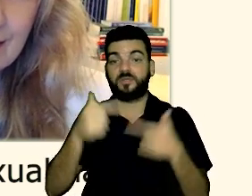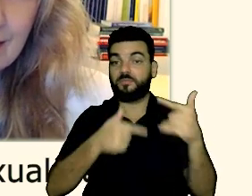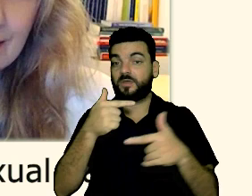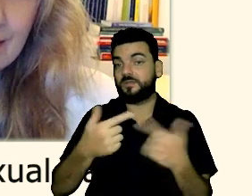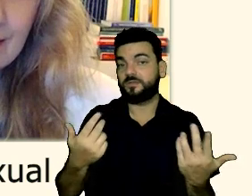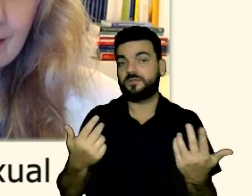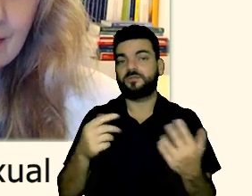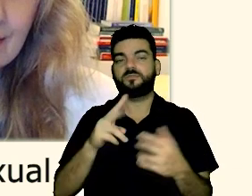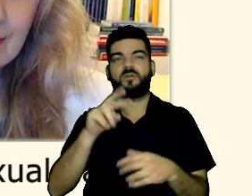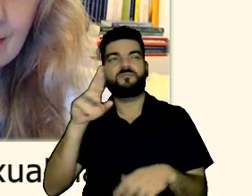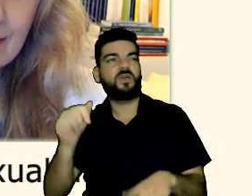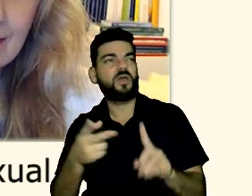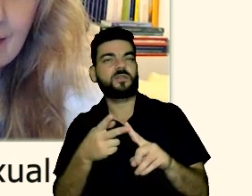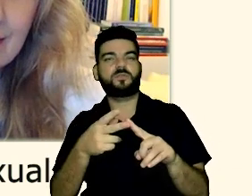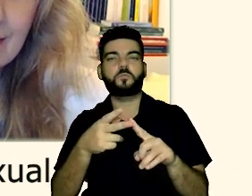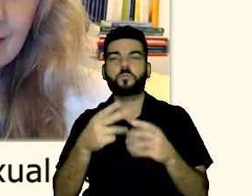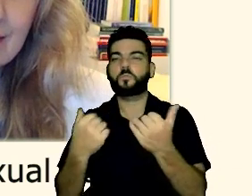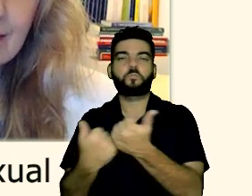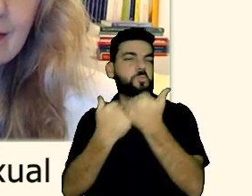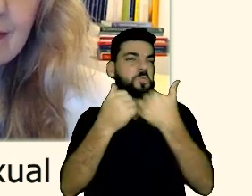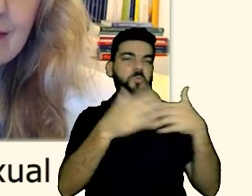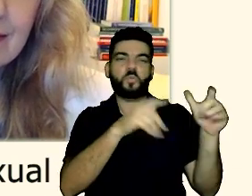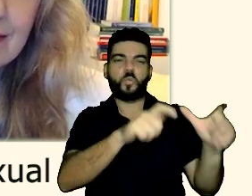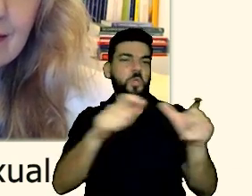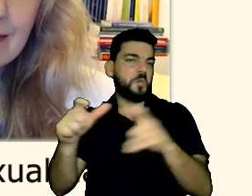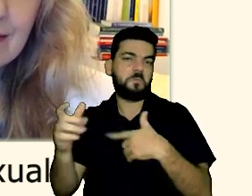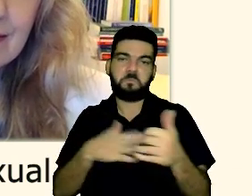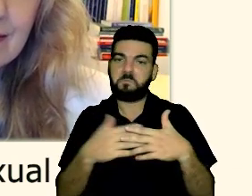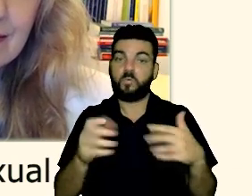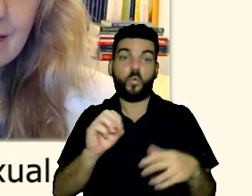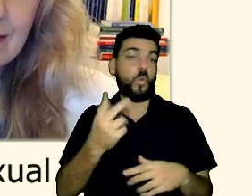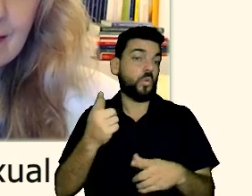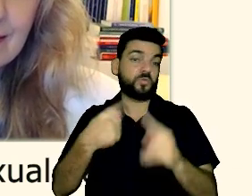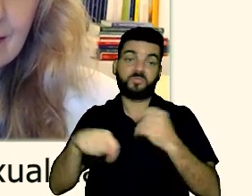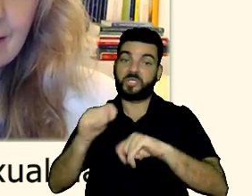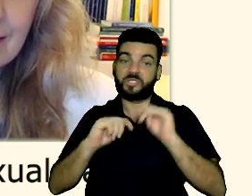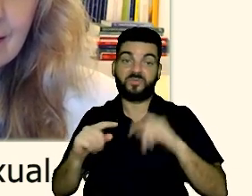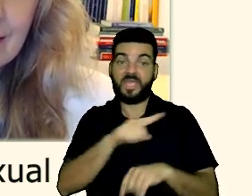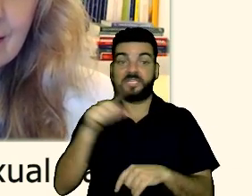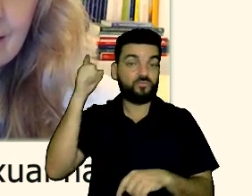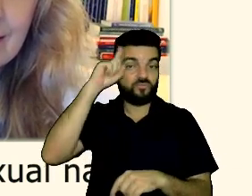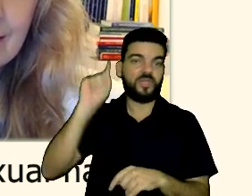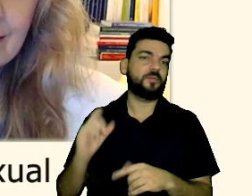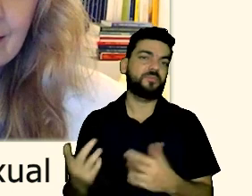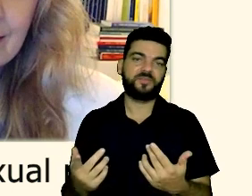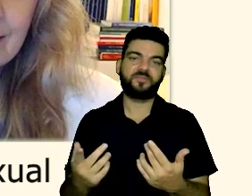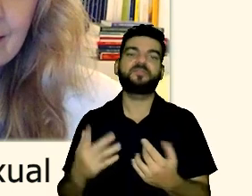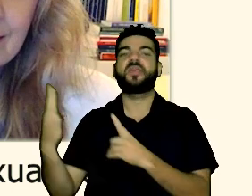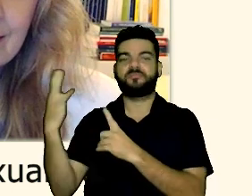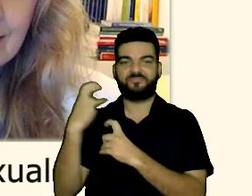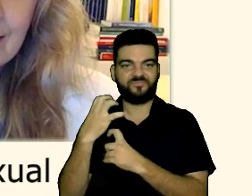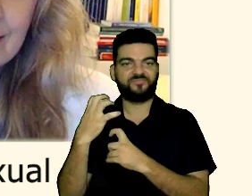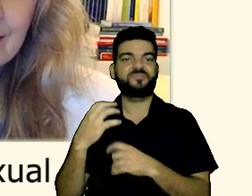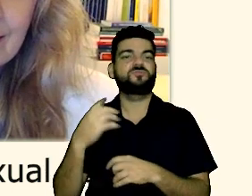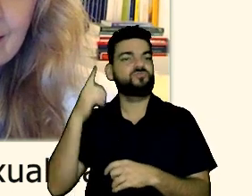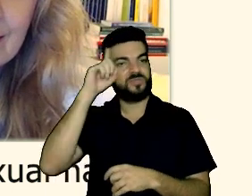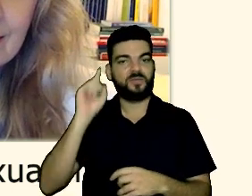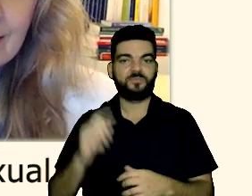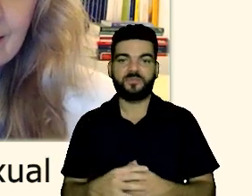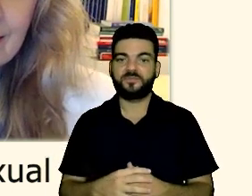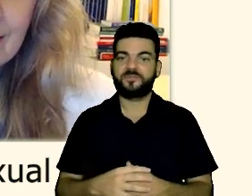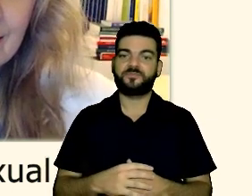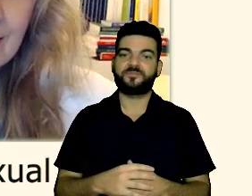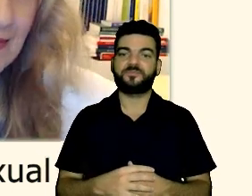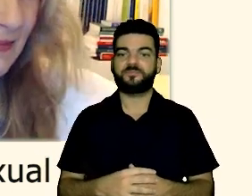não violenta, né? E muitas vezes, essas pessoas que estão nesse trabalho nas varas, nos gabinetes,